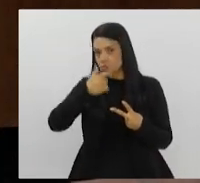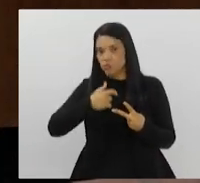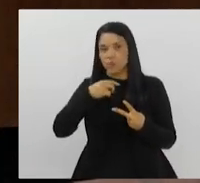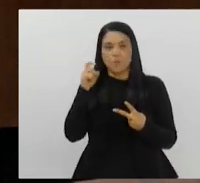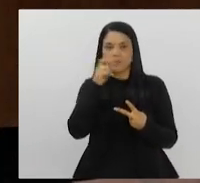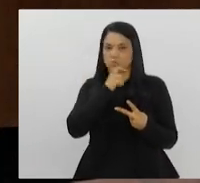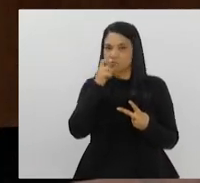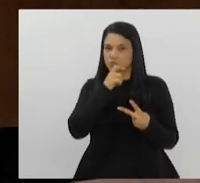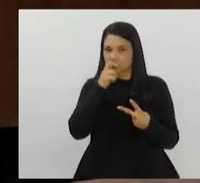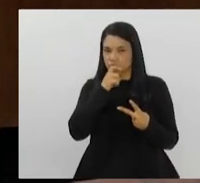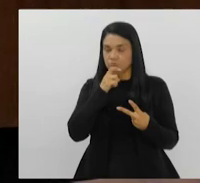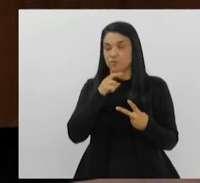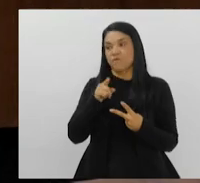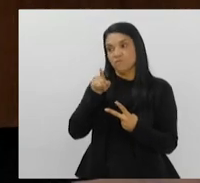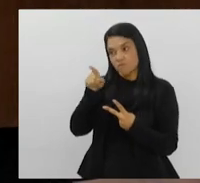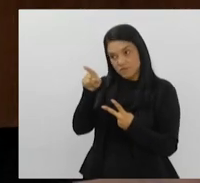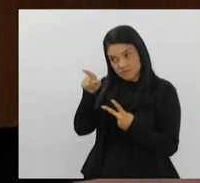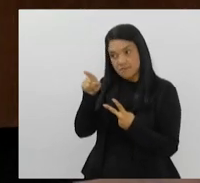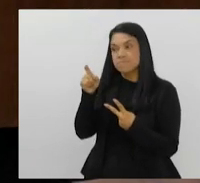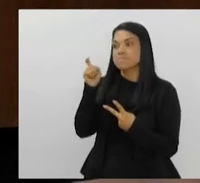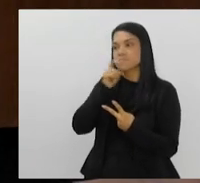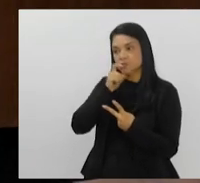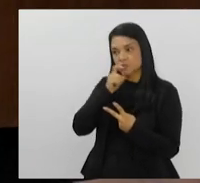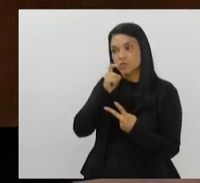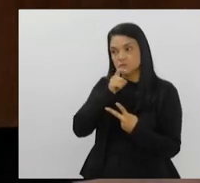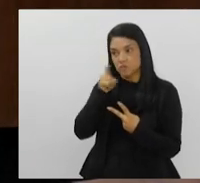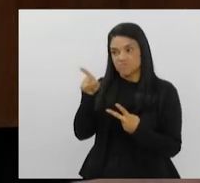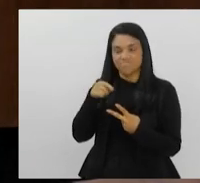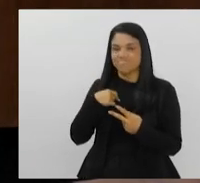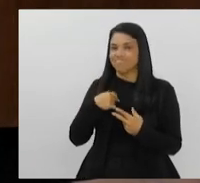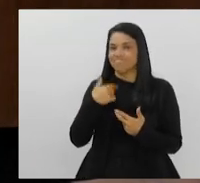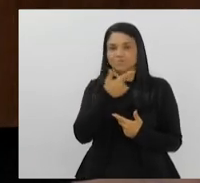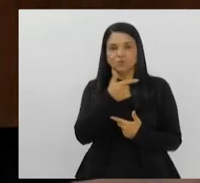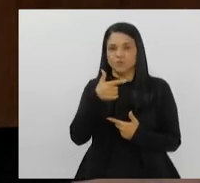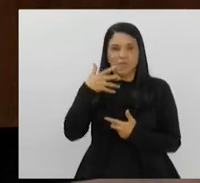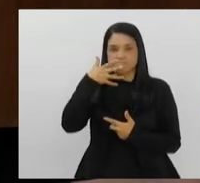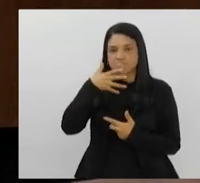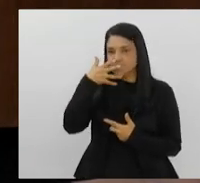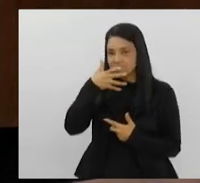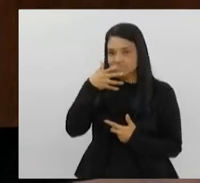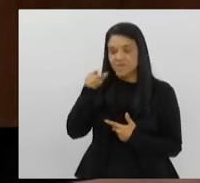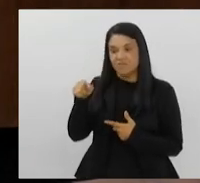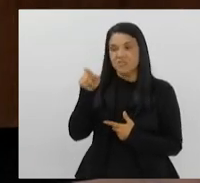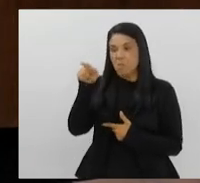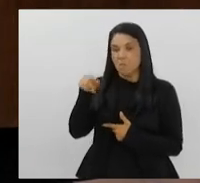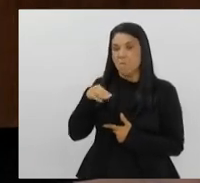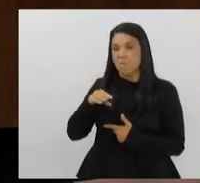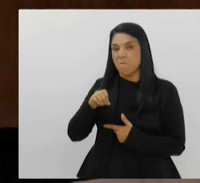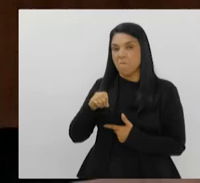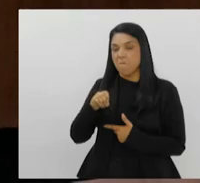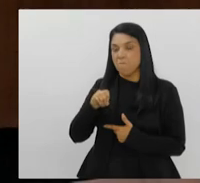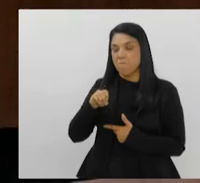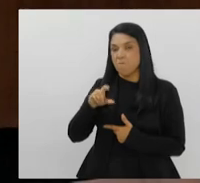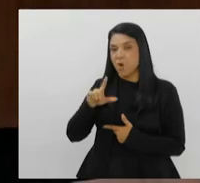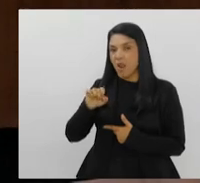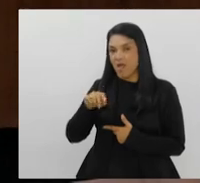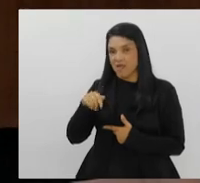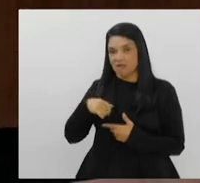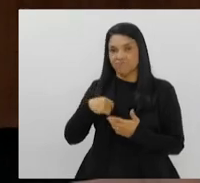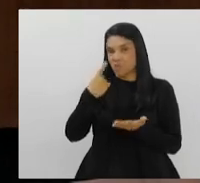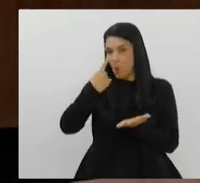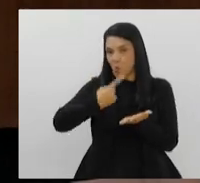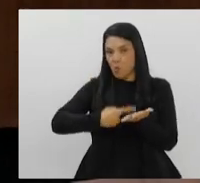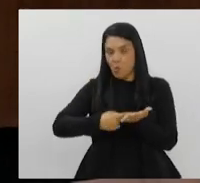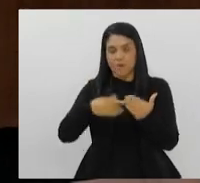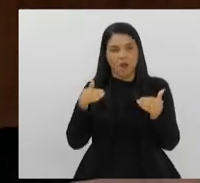mentiroso e Vossa Excelência é um mentiroso. Vossa Excelência não tem palavra, Vossa Excelência é um moleque e não cumpre acordo. Isso não